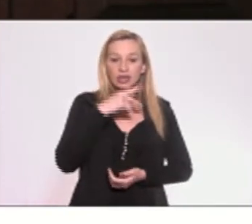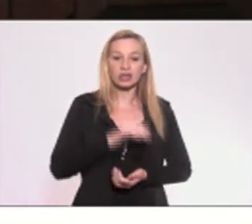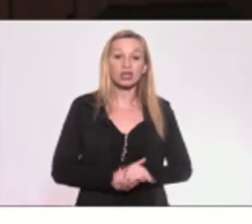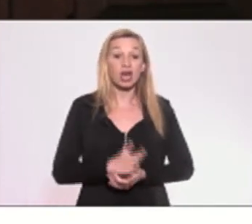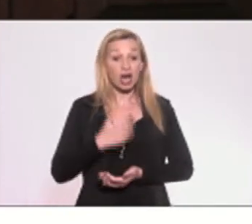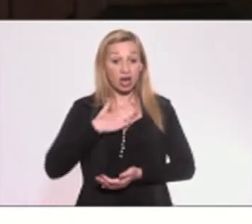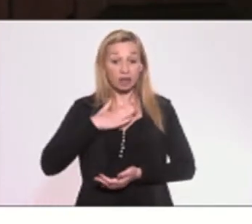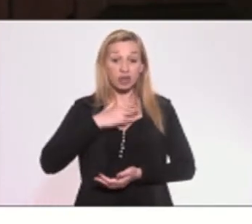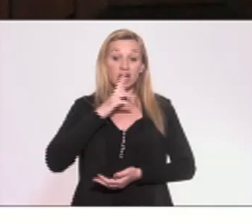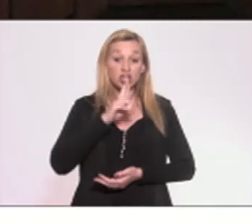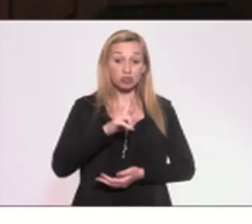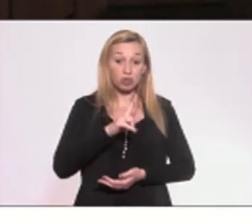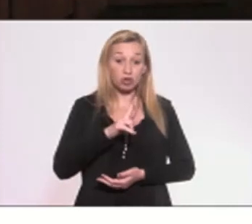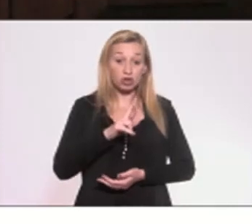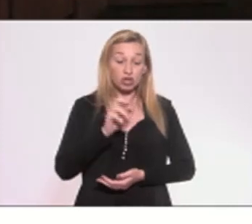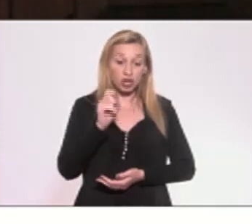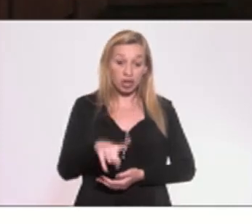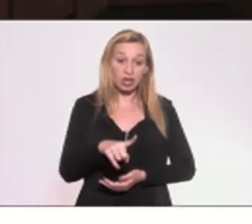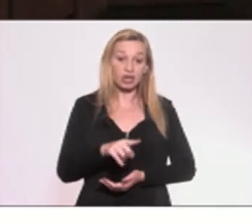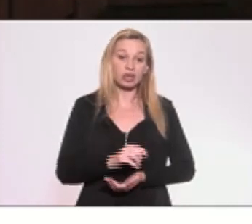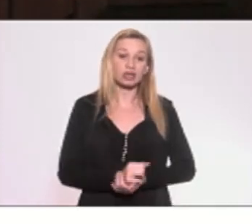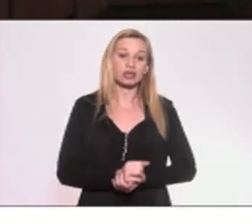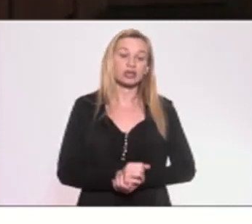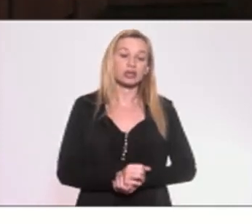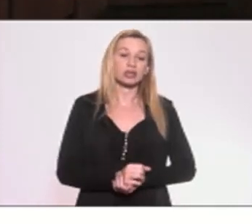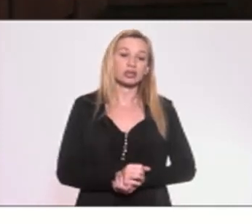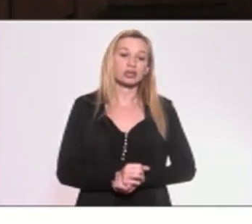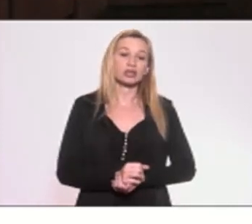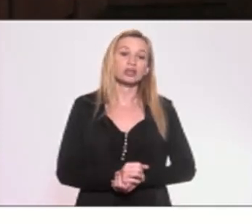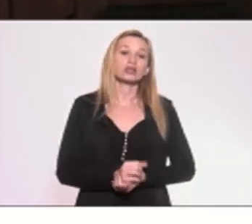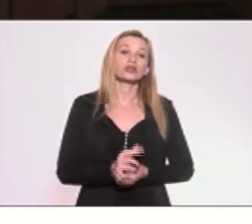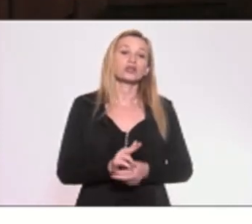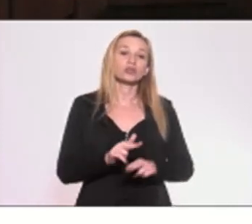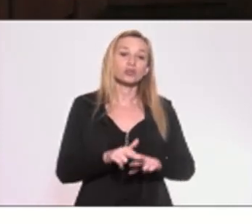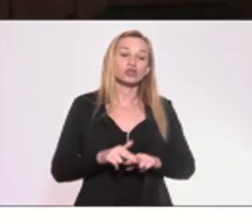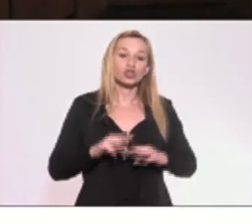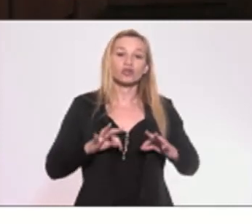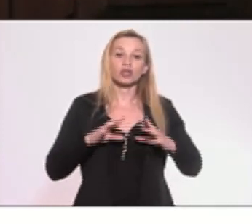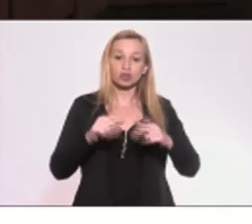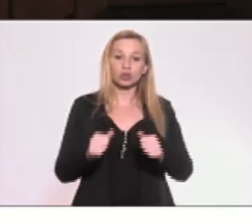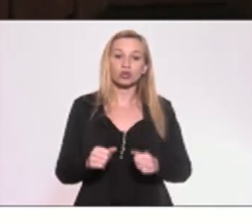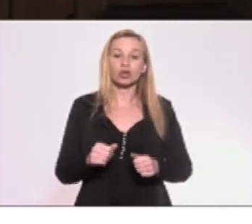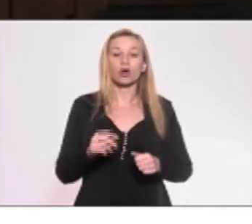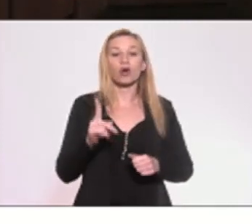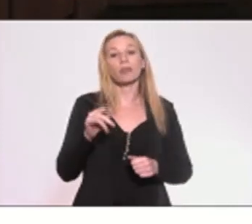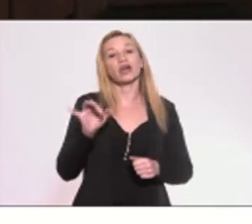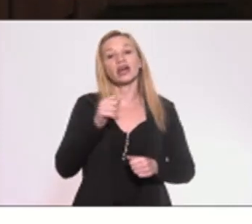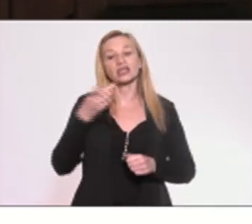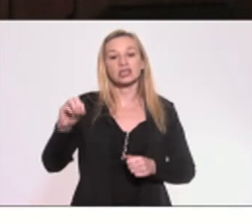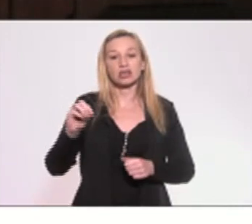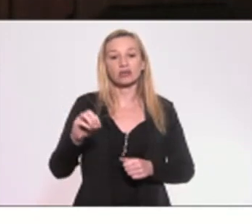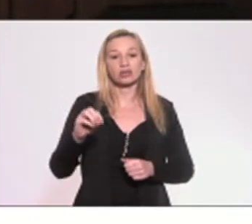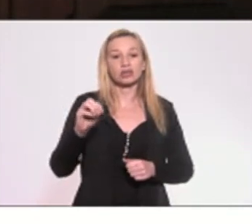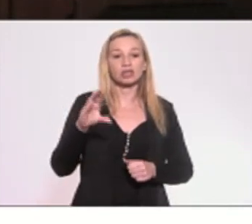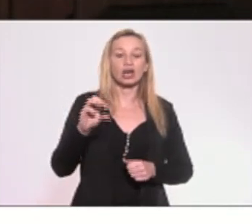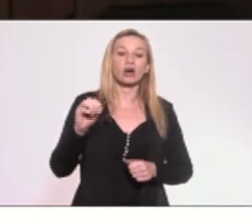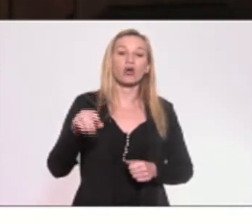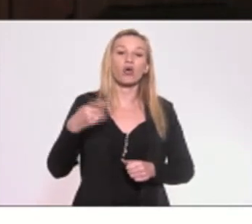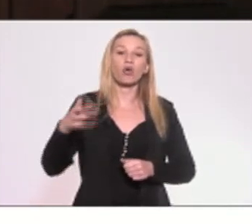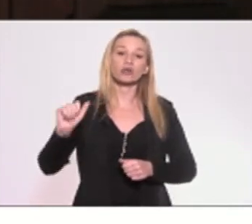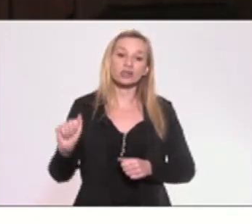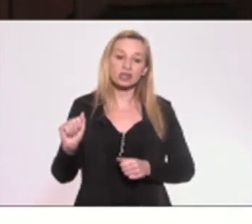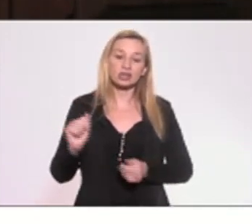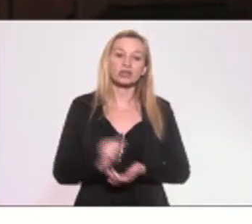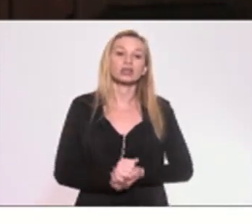a resposta é positiva. E em razão de todas as peculiaridades relativas à Operação Furna da Onça, a decisão do